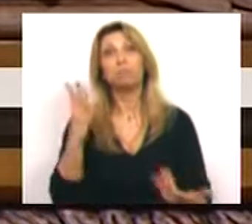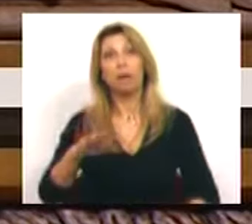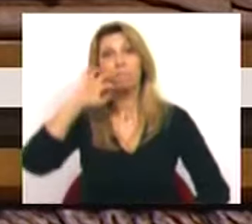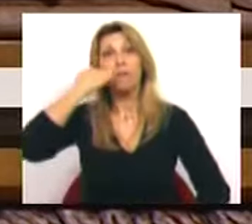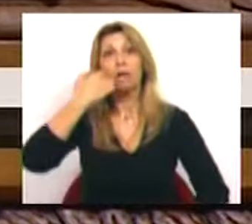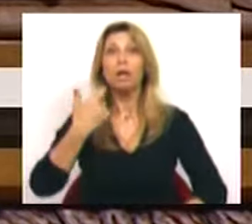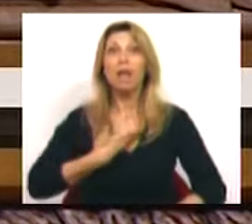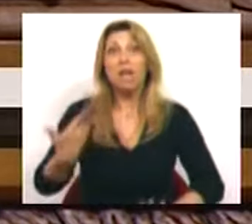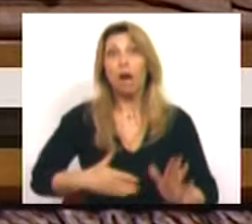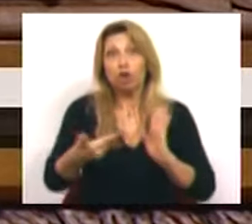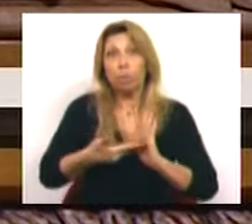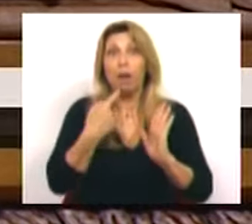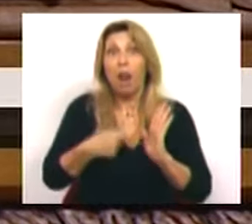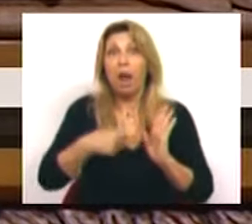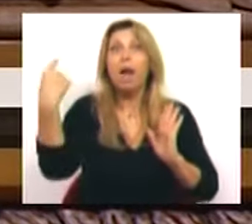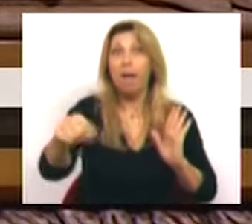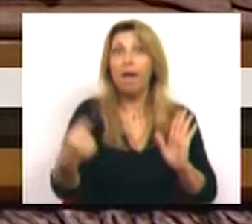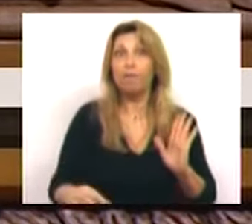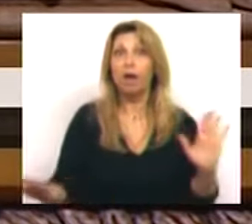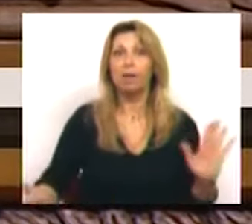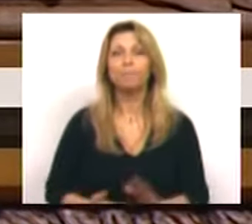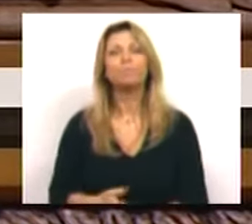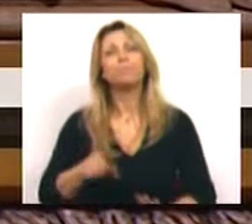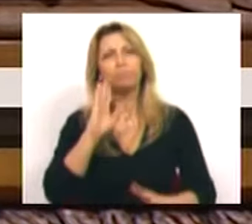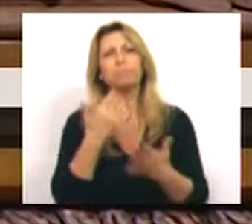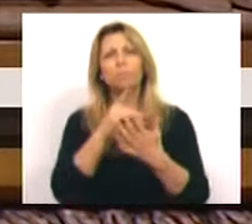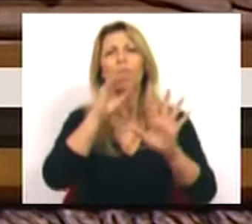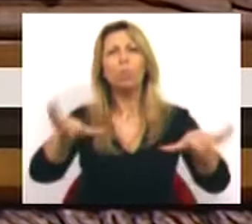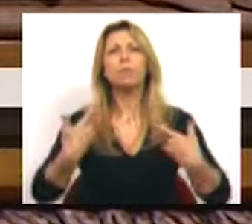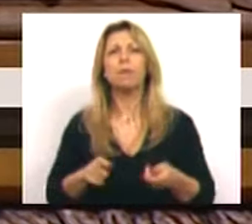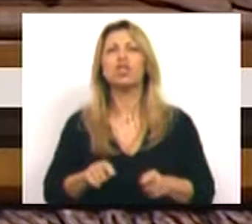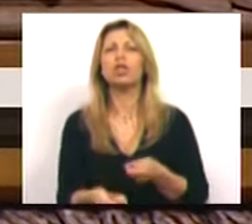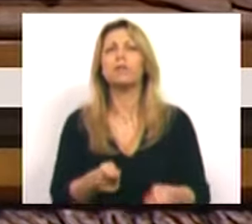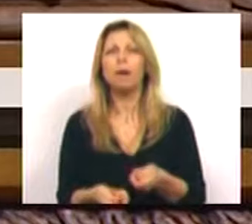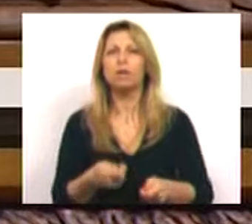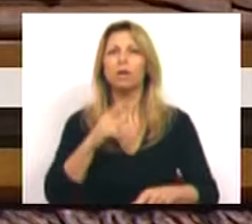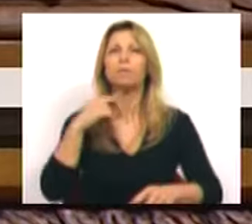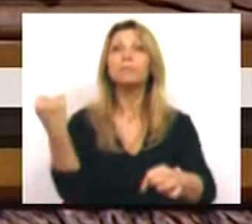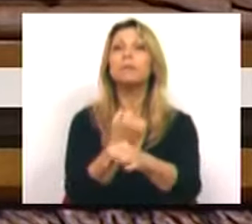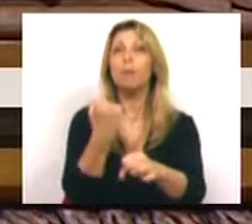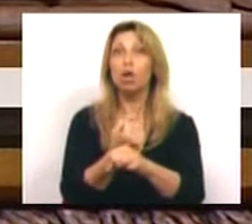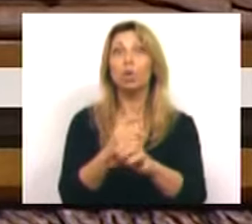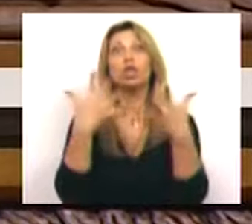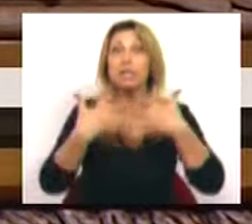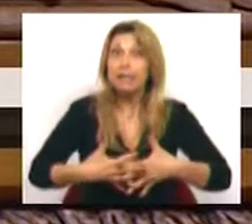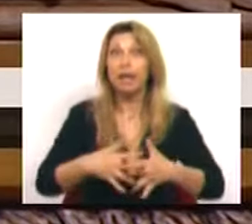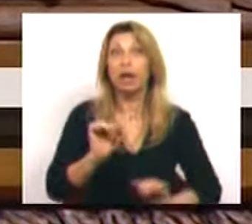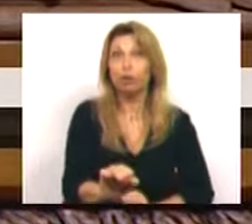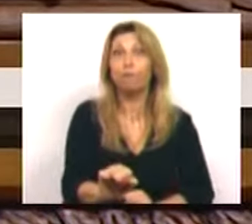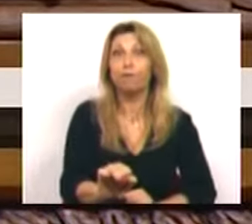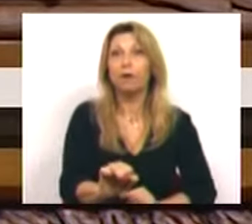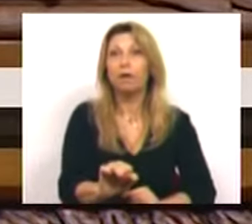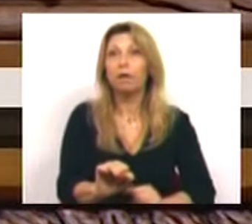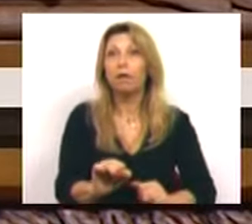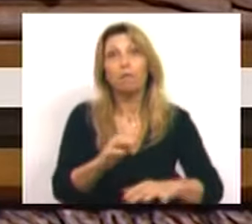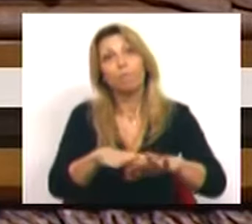consagram. Foi-lhes dada a possibilidade de fazerem chantagem sobre os trabalhadores e os seus sindicatos, colocando-os perante a